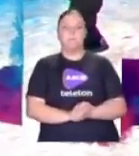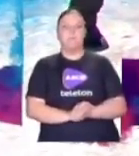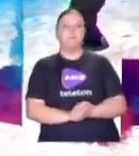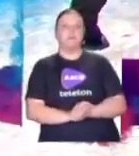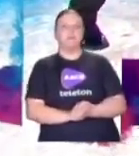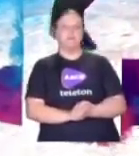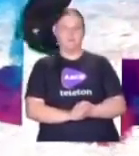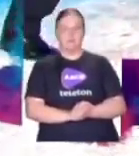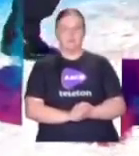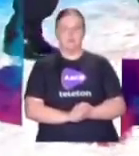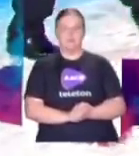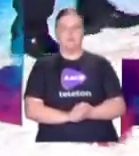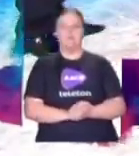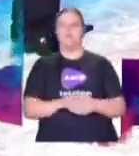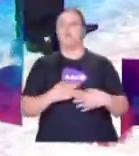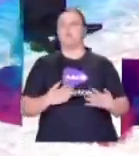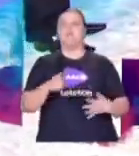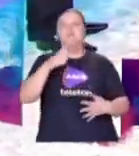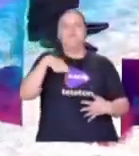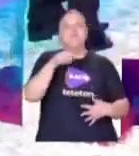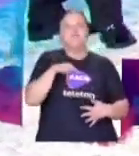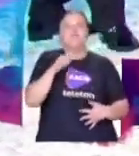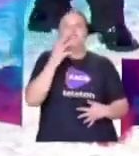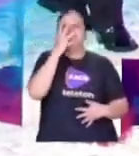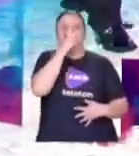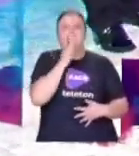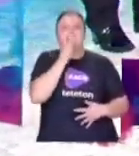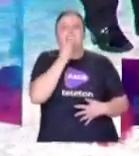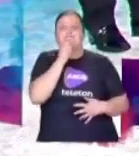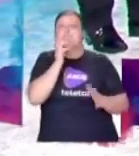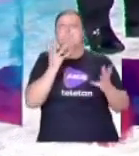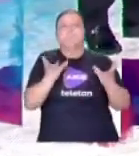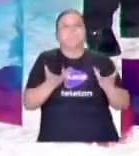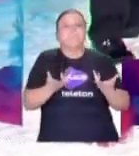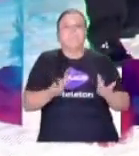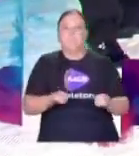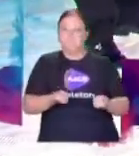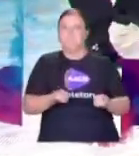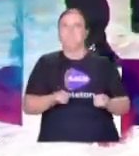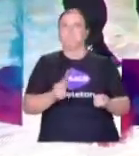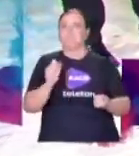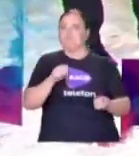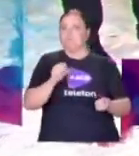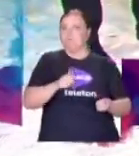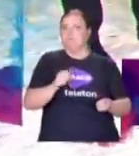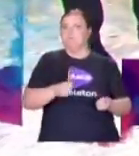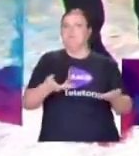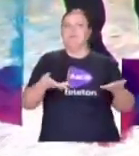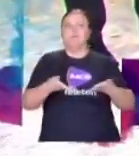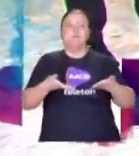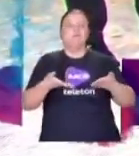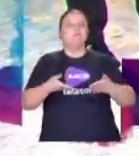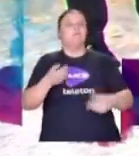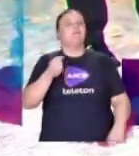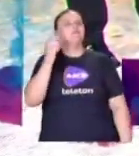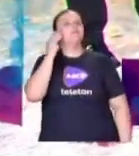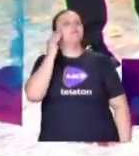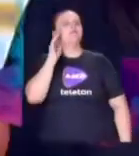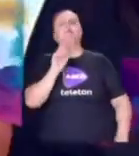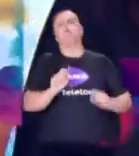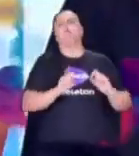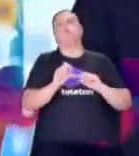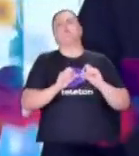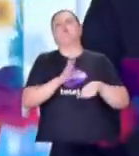Bom! Obrigada, gente! Vocês estão lindas, estão maravilhosas! Agora eu quero saber o que é que levou vocês da Tóquio